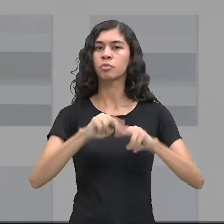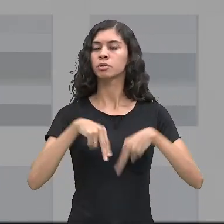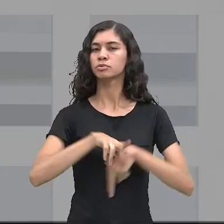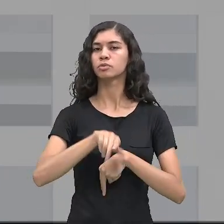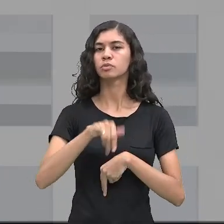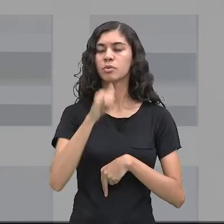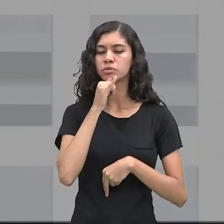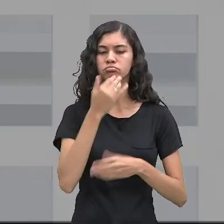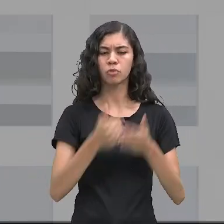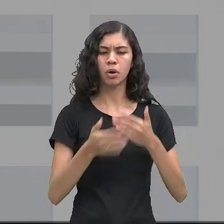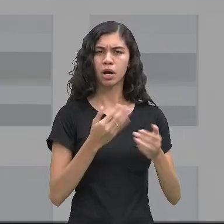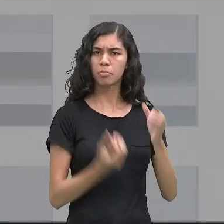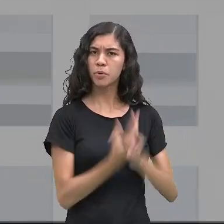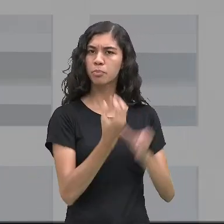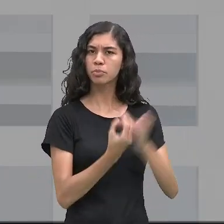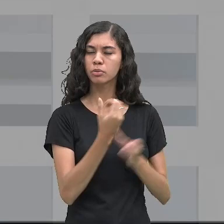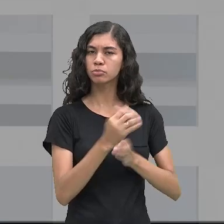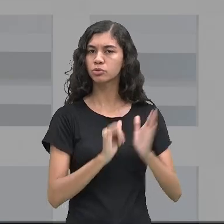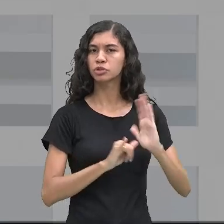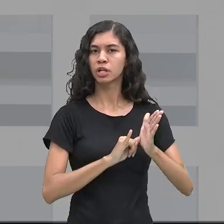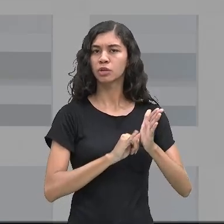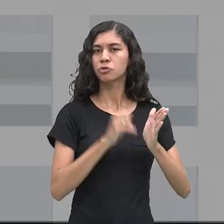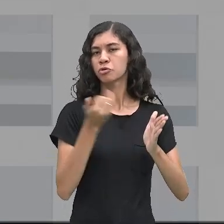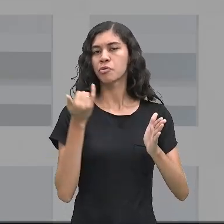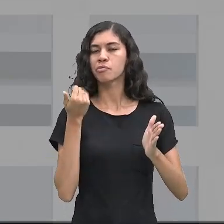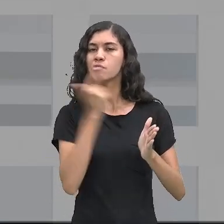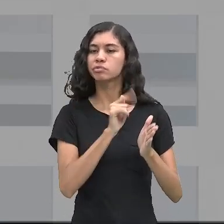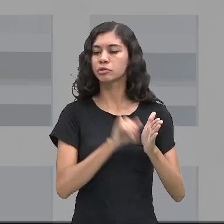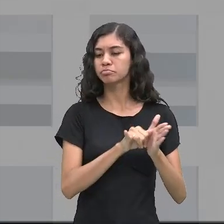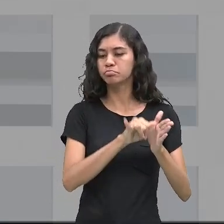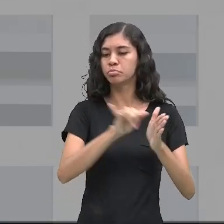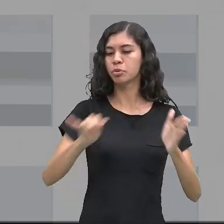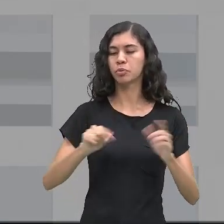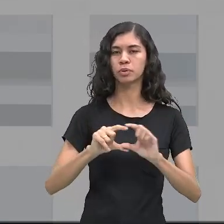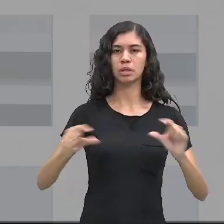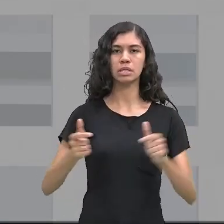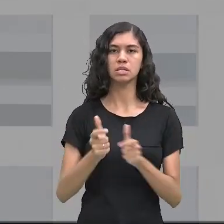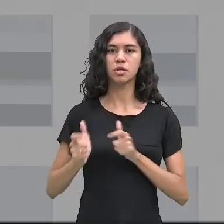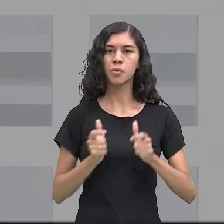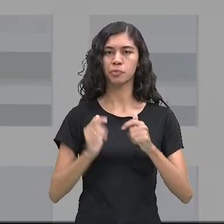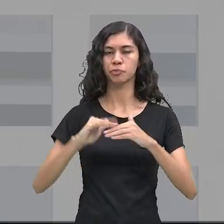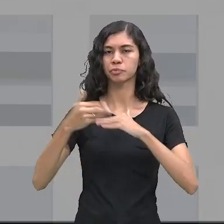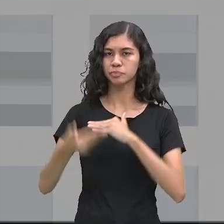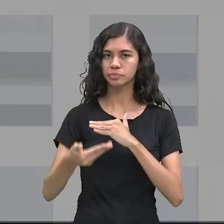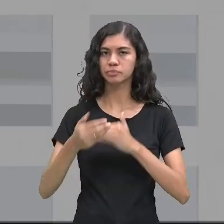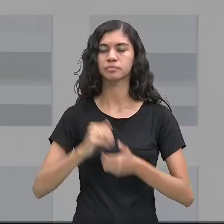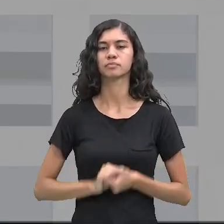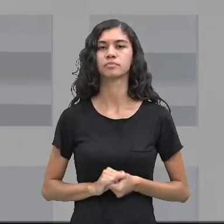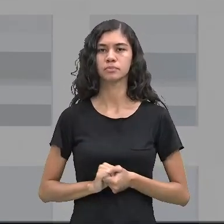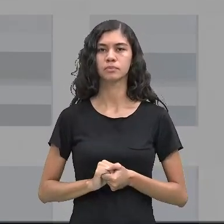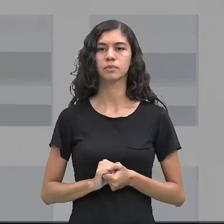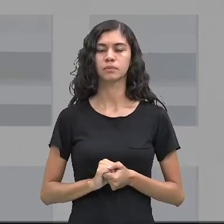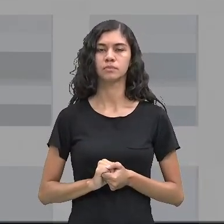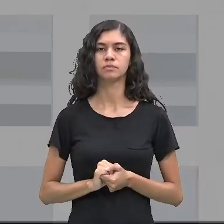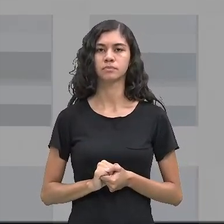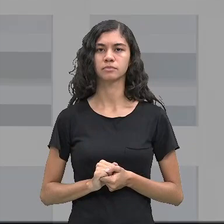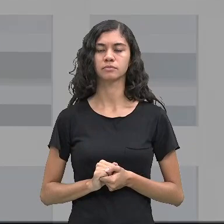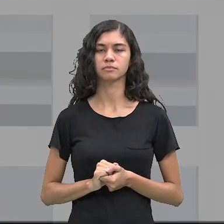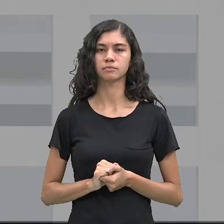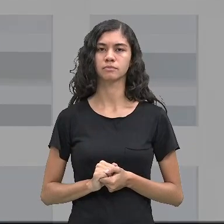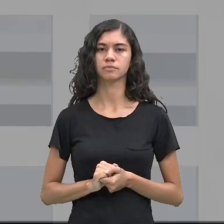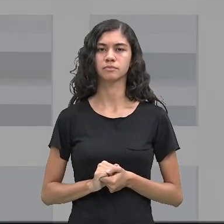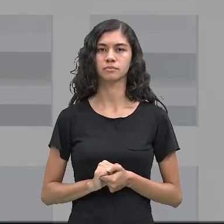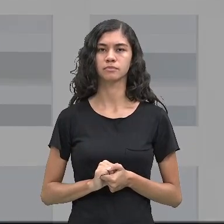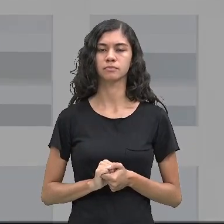que vai ser lançado no nosso circuito elétrico. Por quê? Porque nós temos uma resistência elétrica. Isso, claro, isso urge